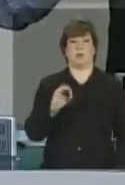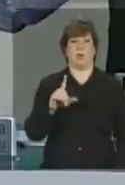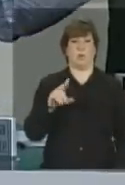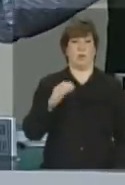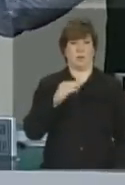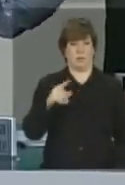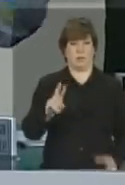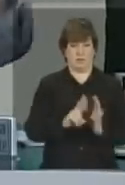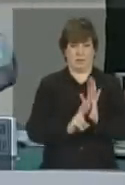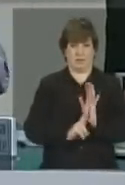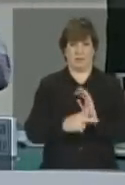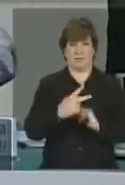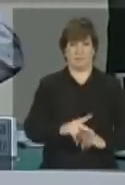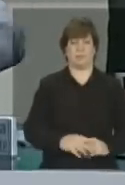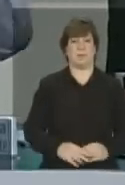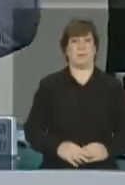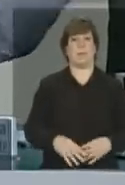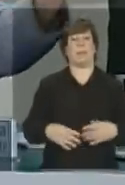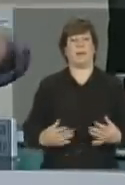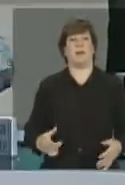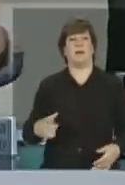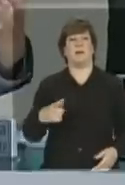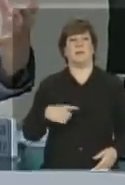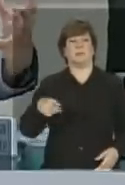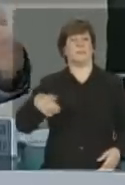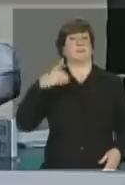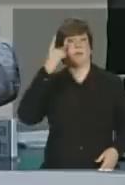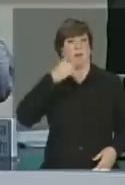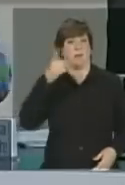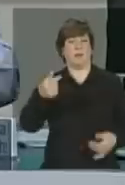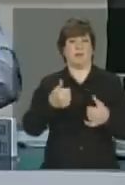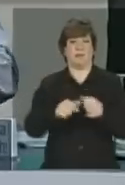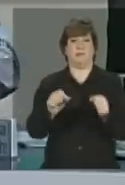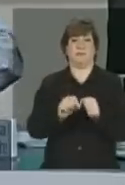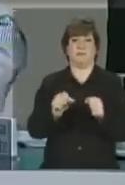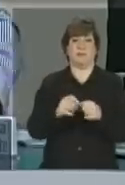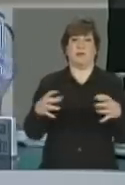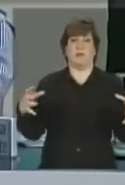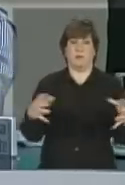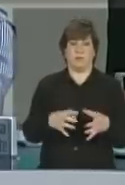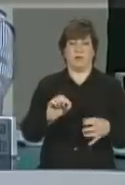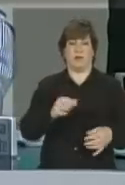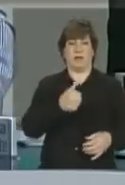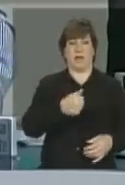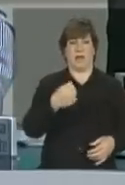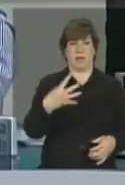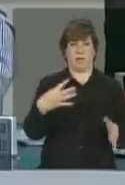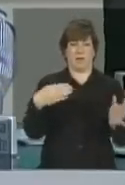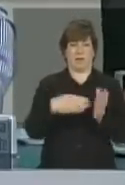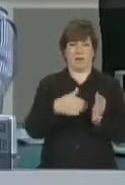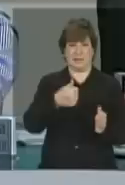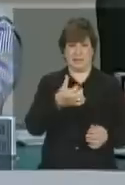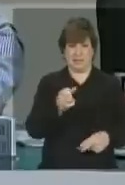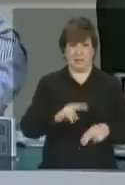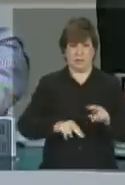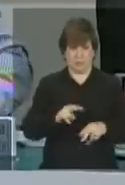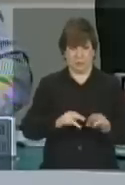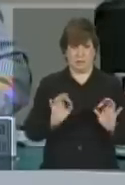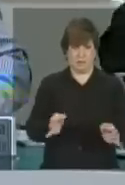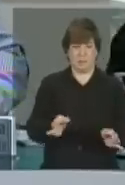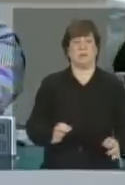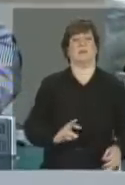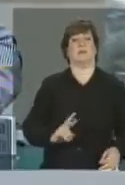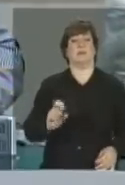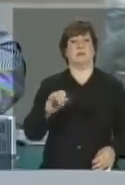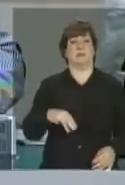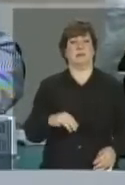nós teremos um evento do deputado, que o deputado Sirkis está promovendo, envolvendo de 14 a 16 de junho, é isso, Sirkis? 14 a 16 de